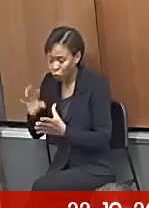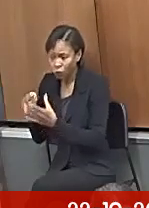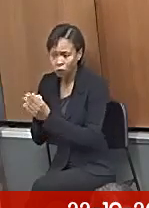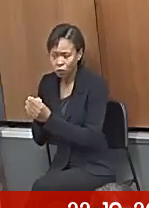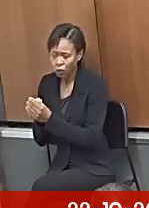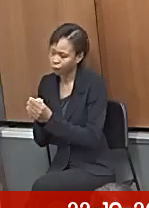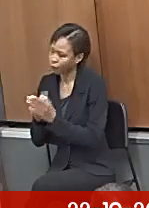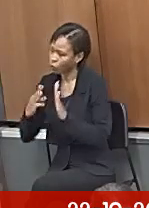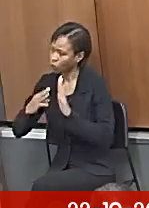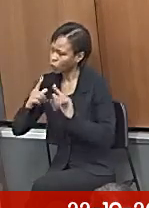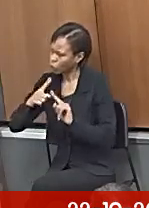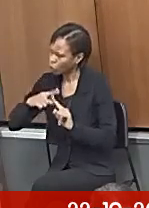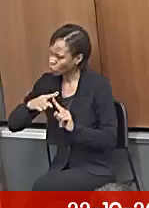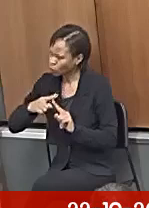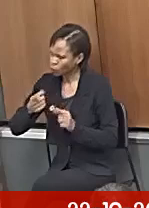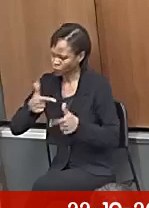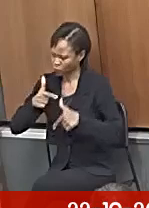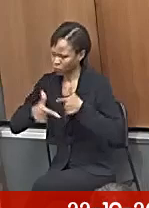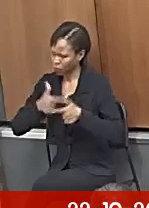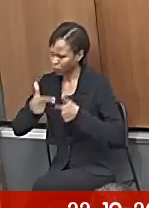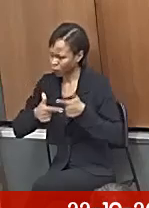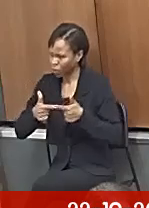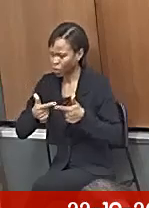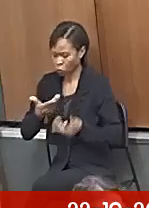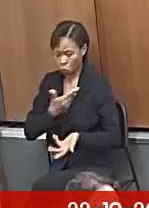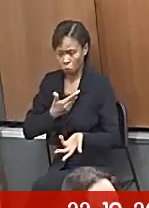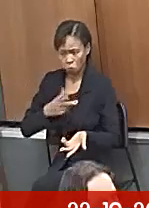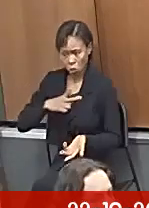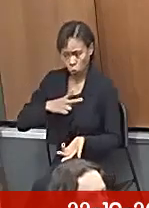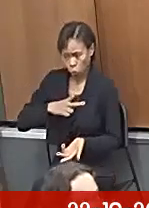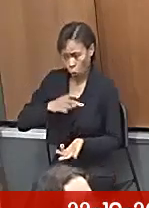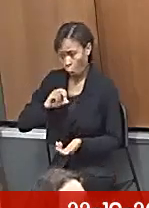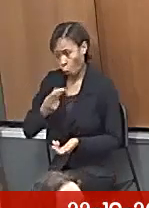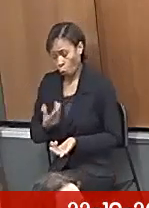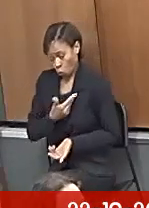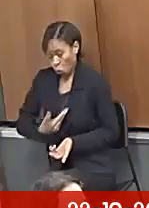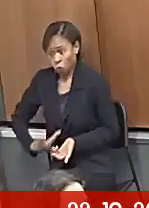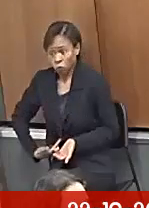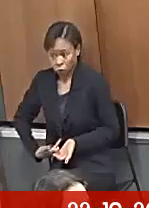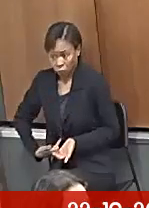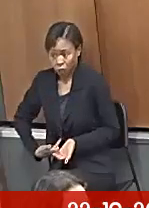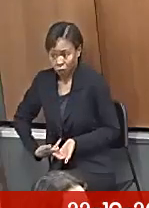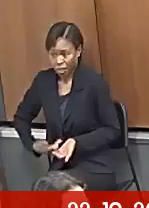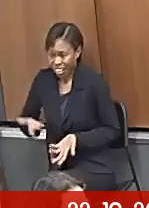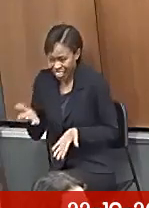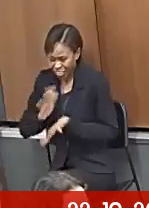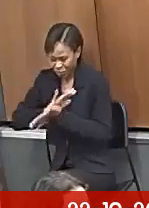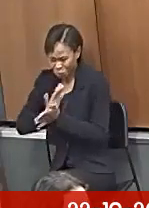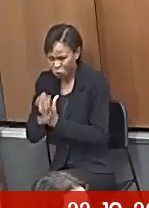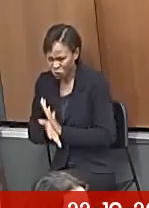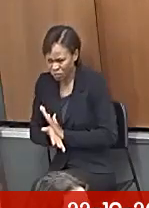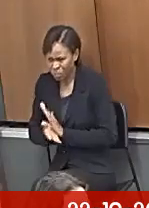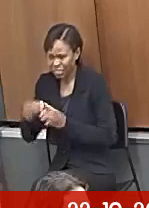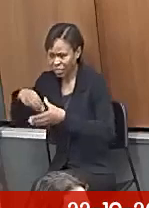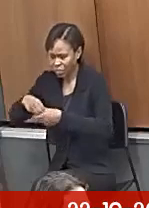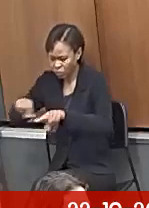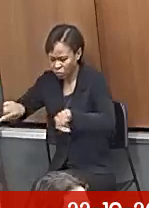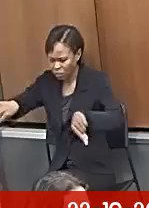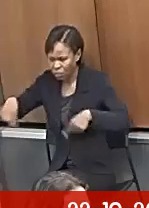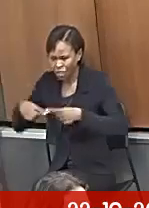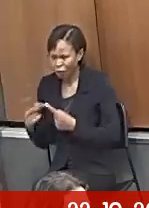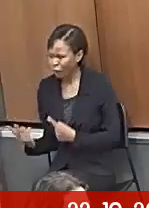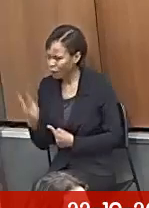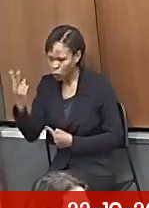privado, teve sucesso a partir da perpetuação do preconceito, se as vivências em sala de aula não valorizam a diversidade humana